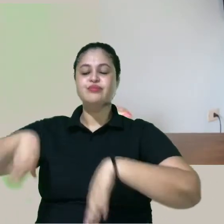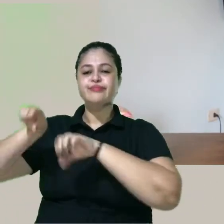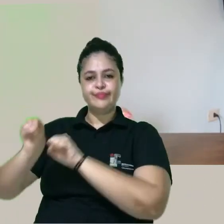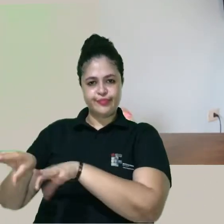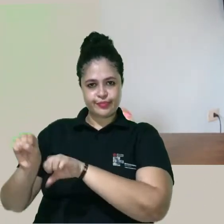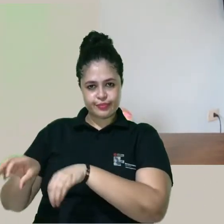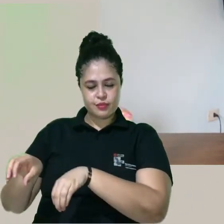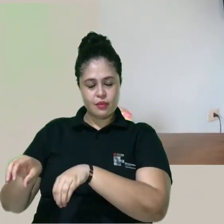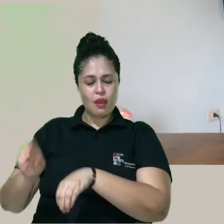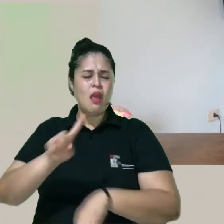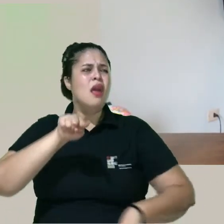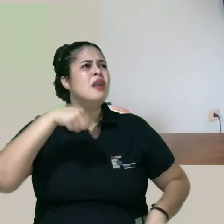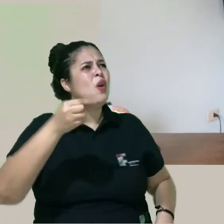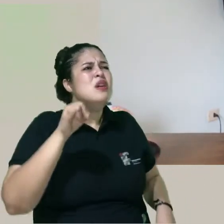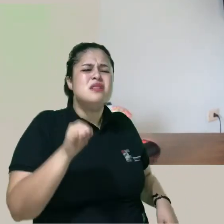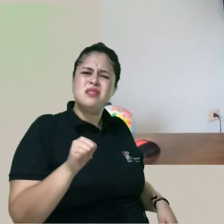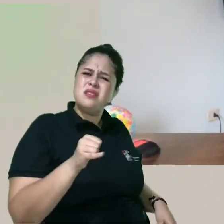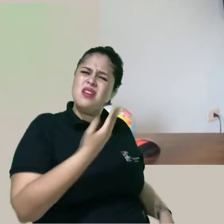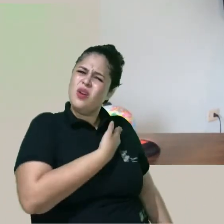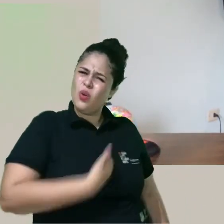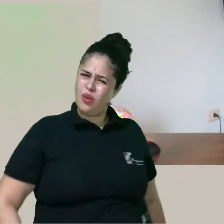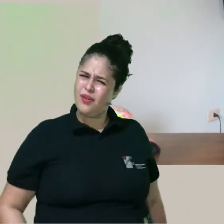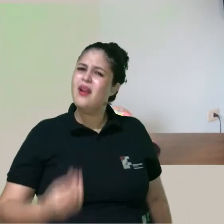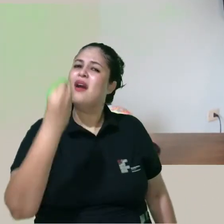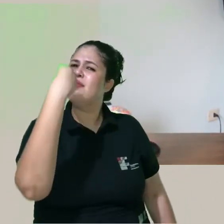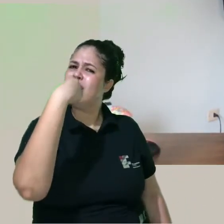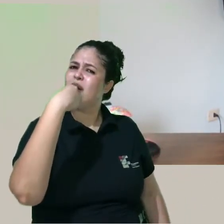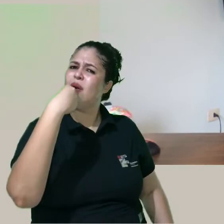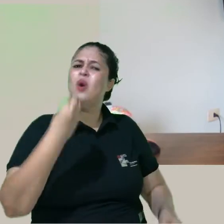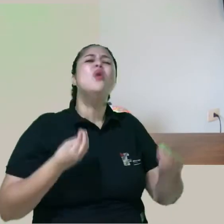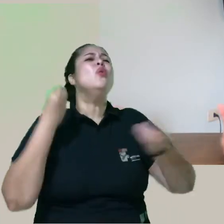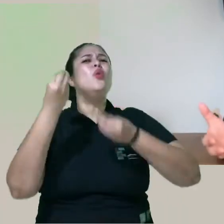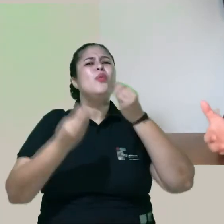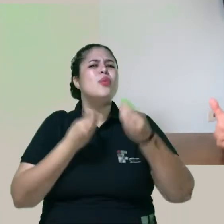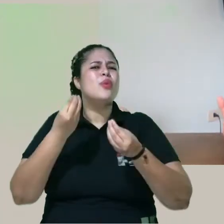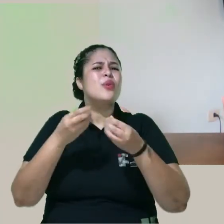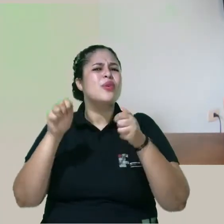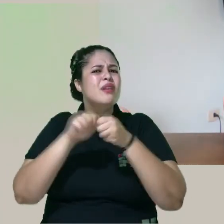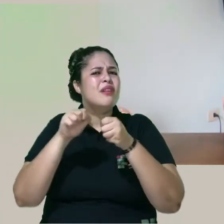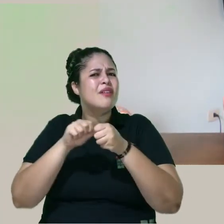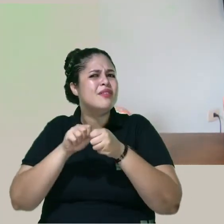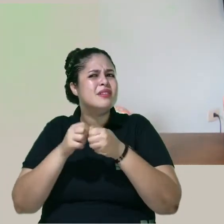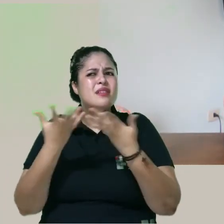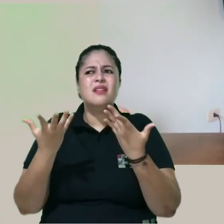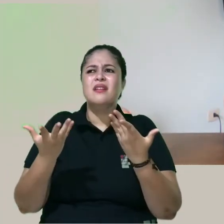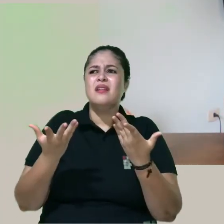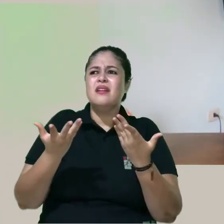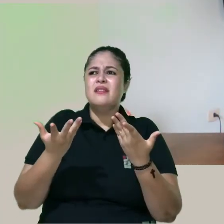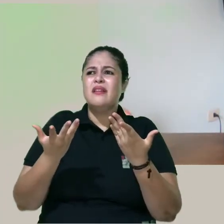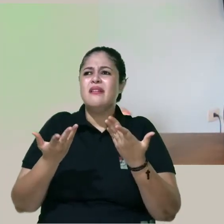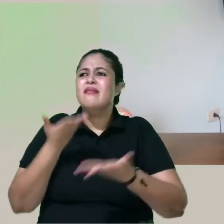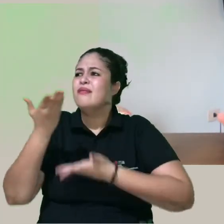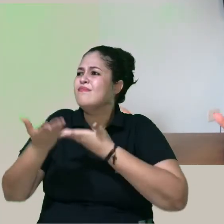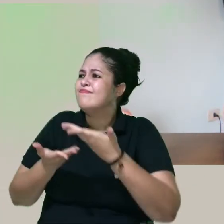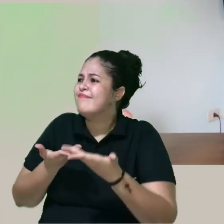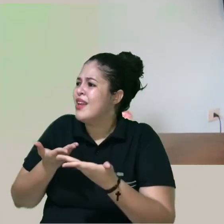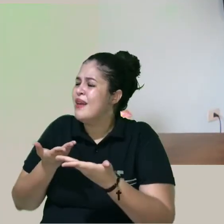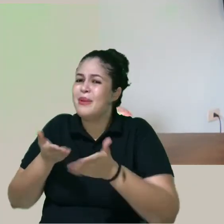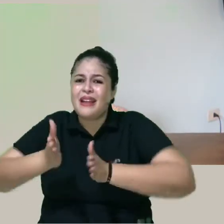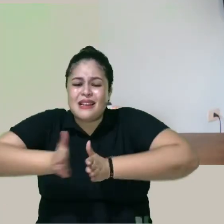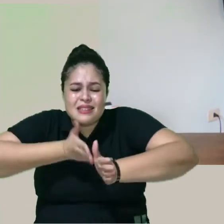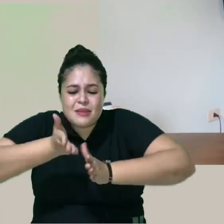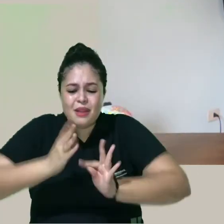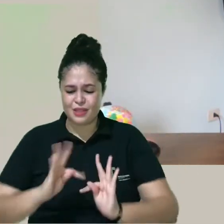Ministério da Educação. Então, se o governo é fraco, como que ele vai dotar a população das condições